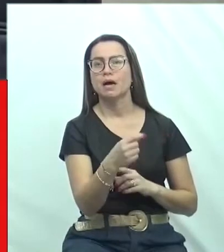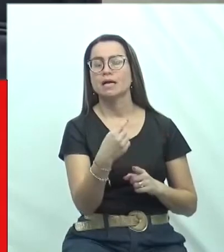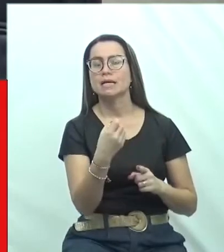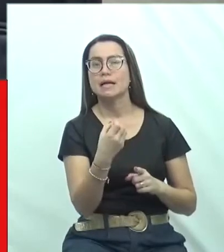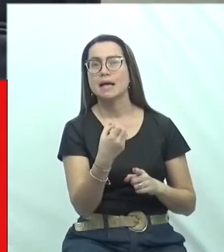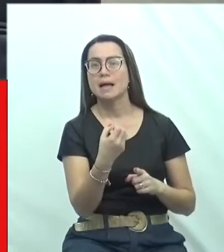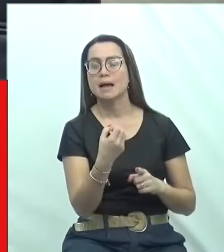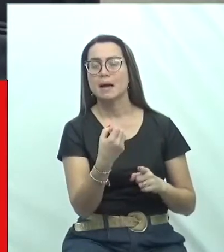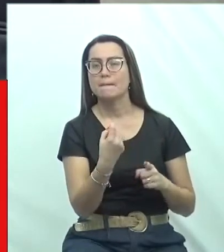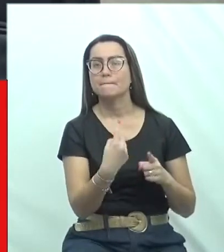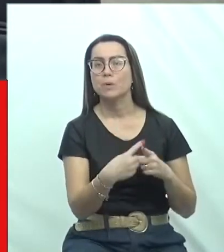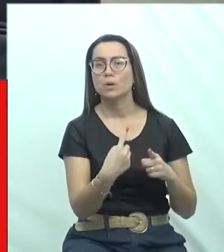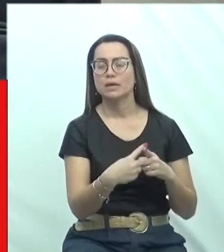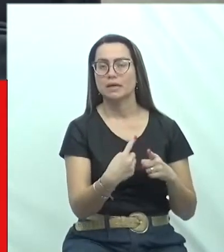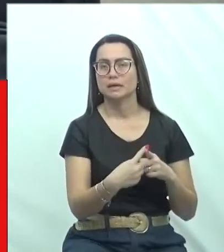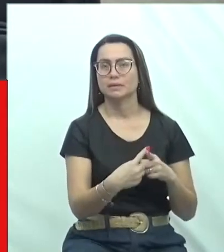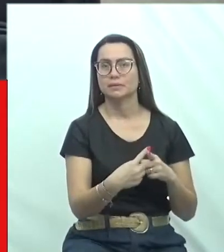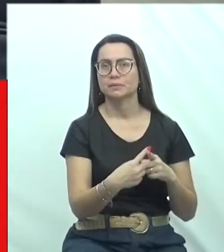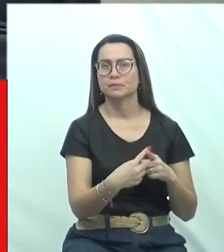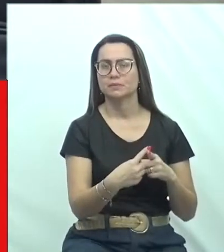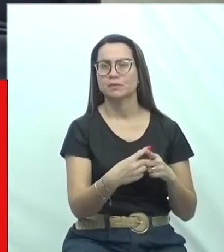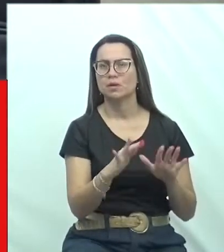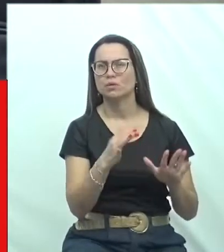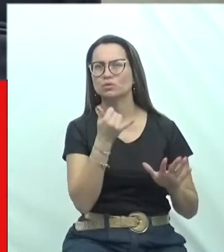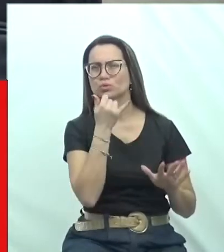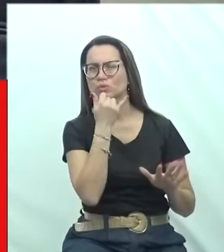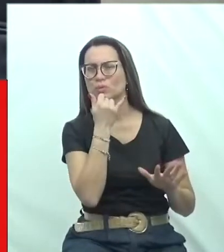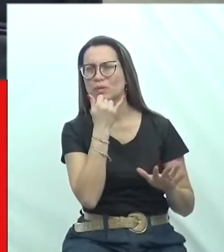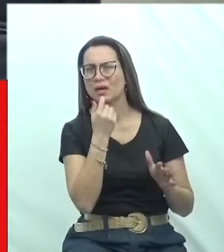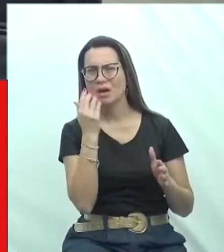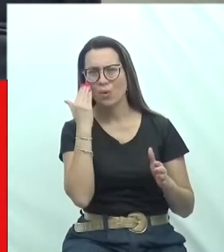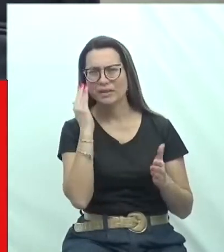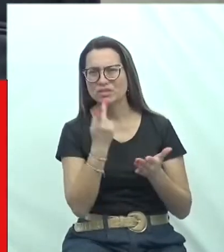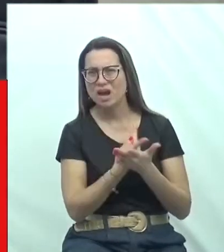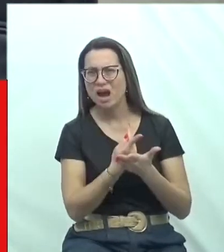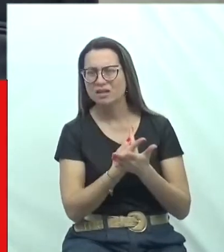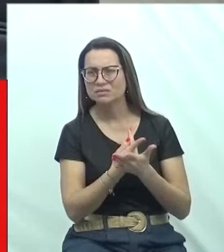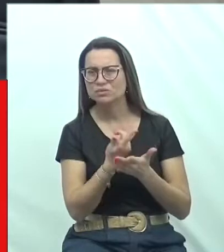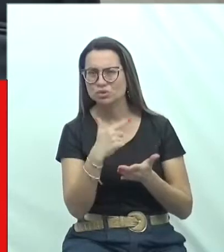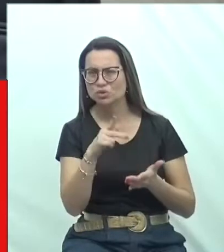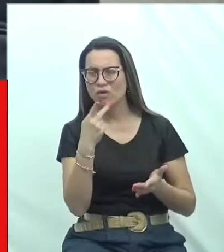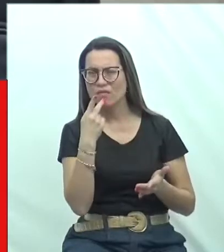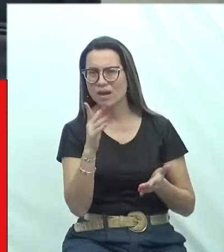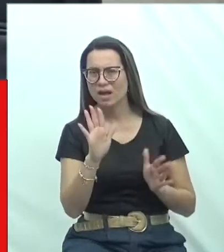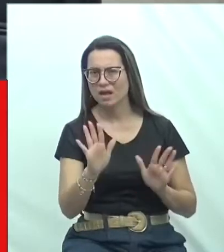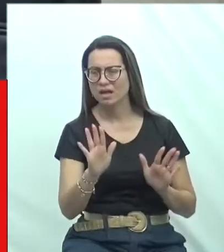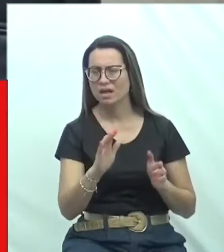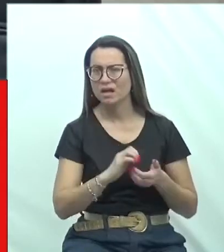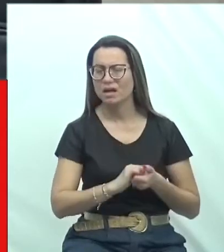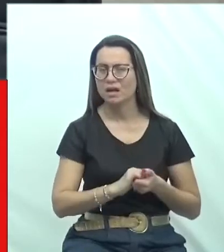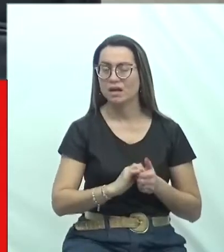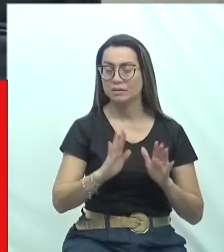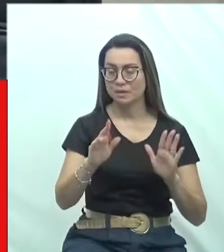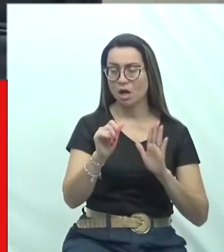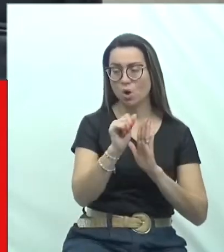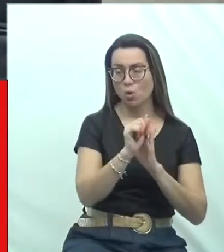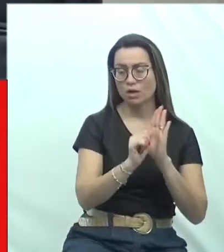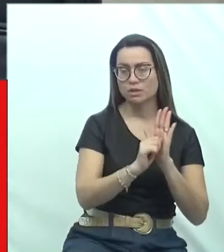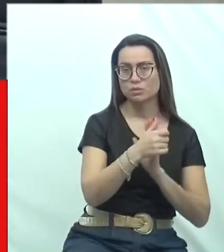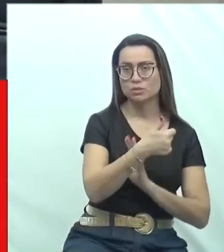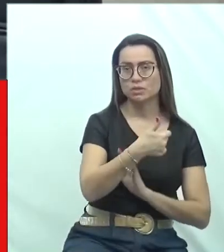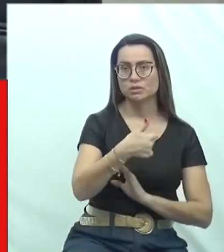Foi o que eu escutei, que eu li ali. Pode repetir, então, fazendo um favor? Gustavo, vou ler aqui o artigo